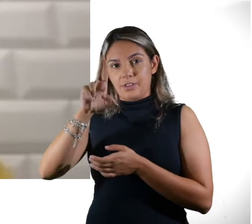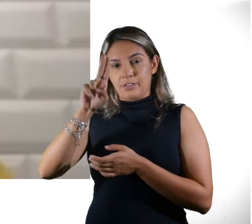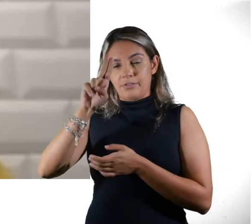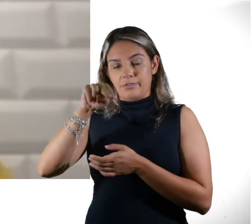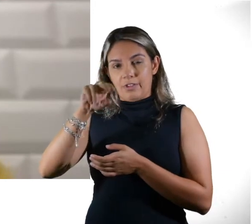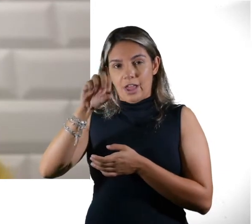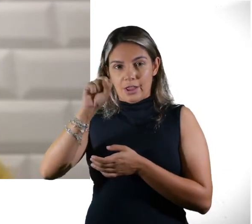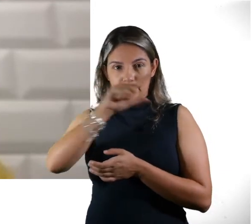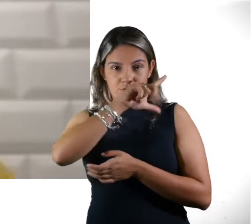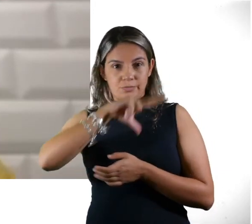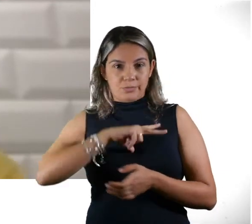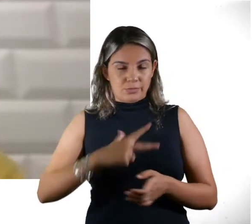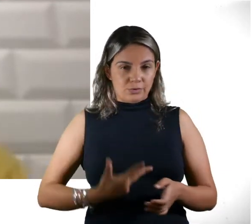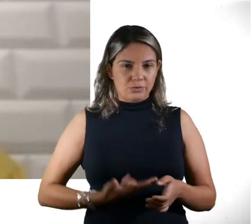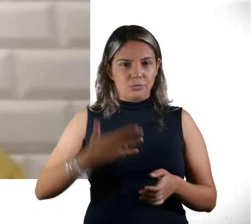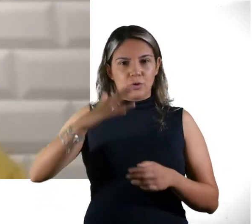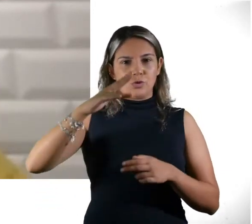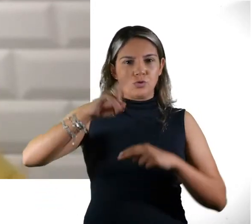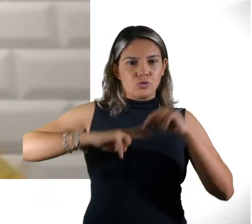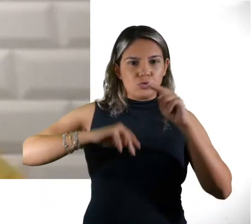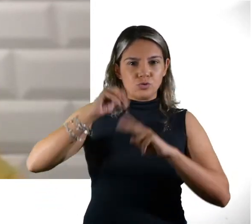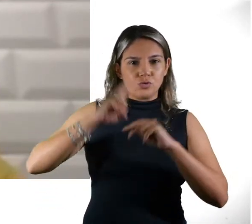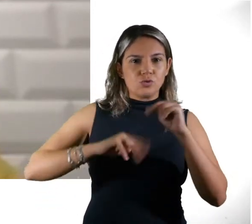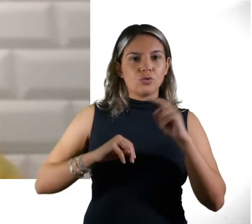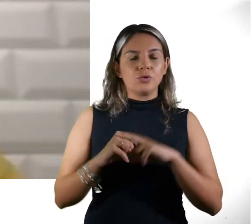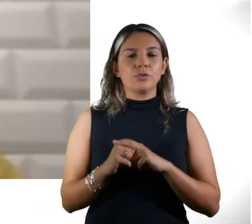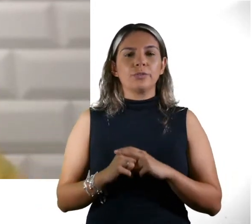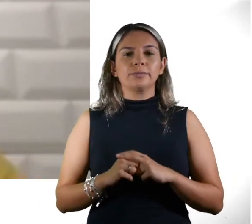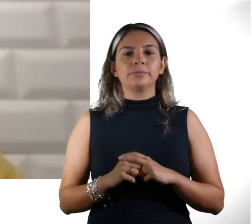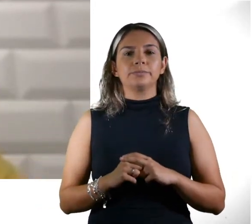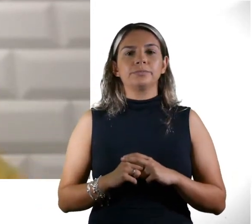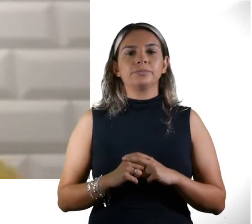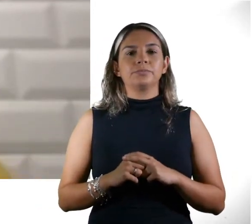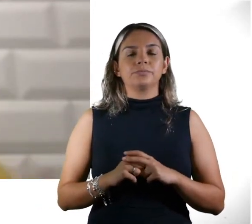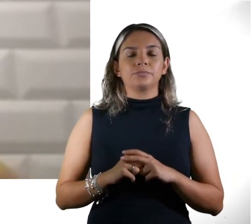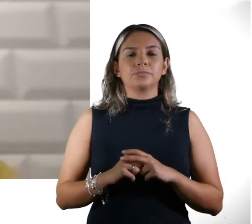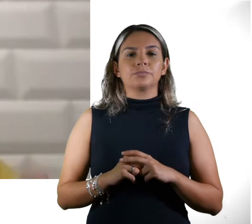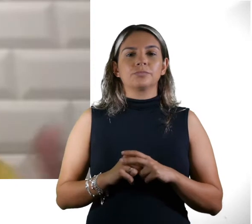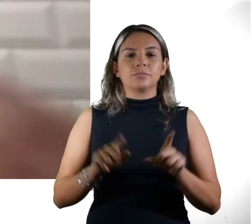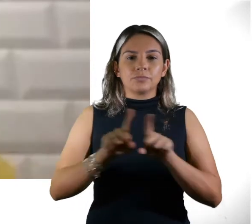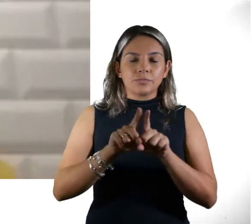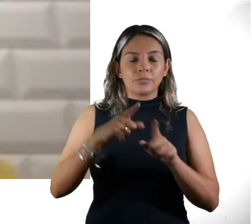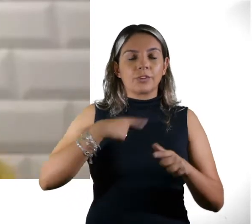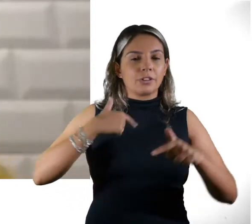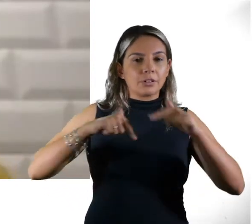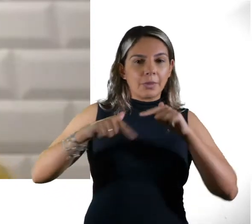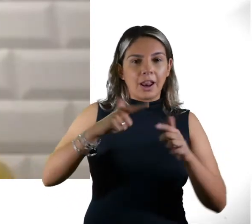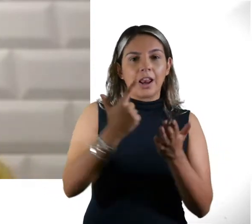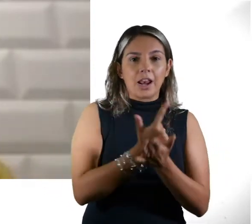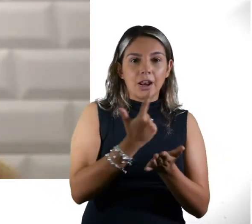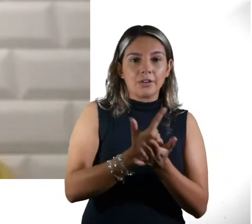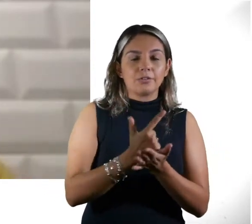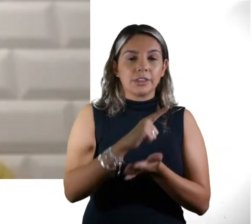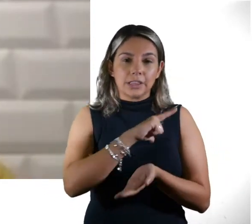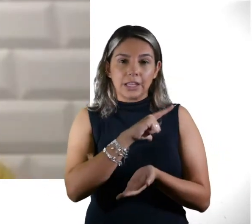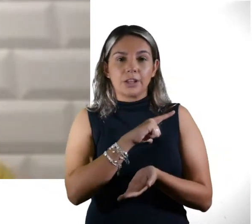em Portugal lá para junho, por aí, não é? E portanto também tenho que trabalhar neste livro. Então